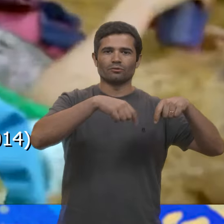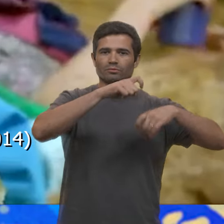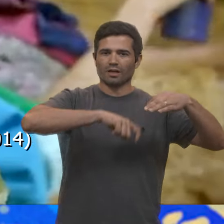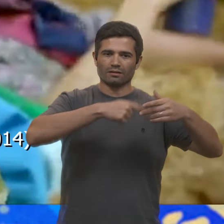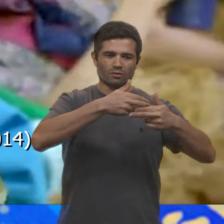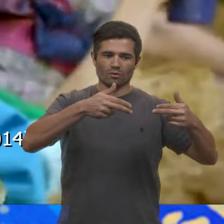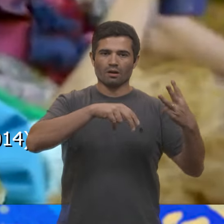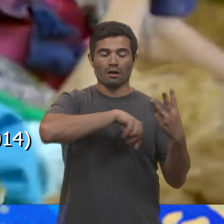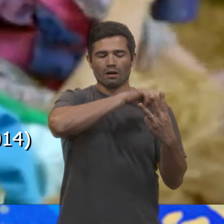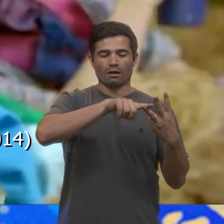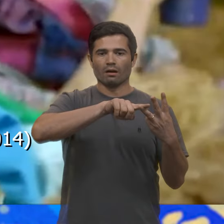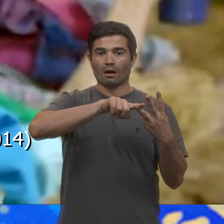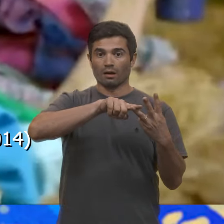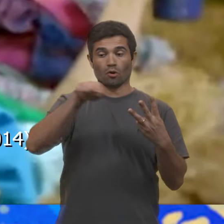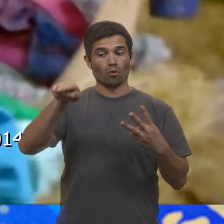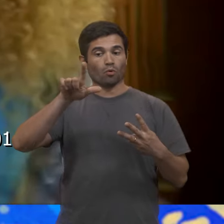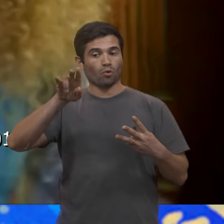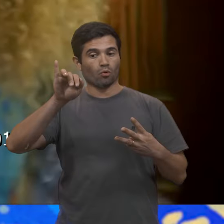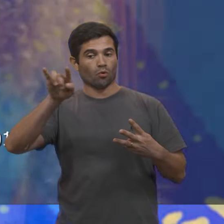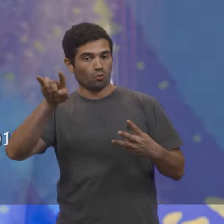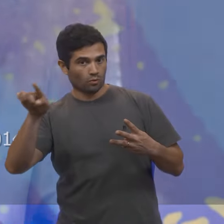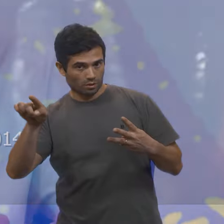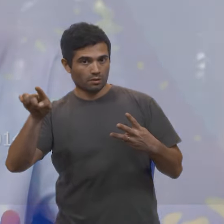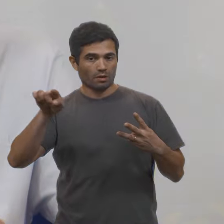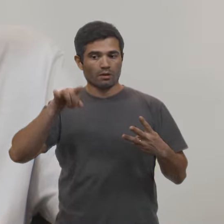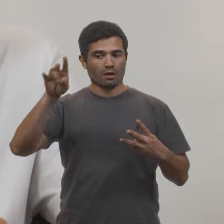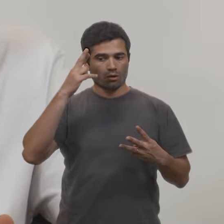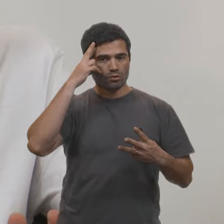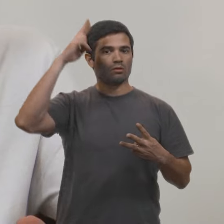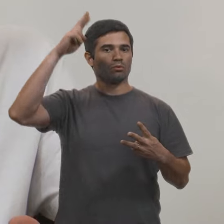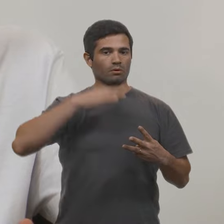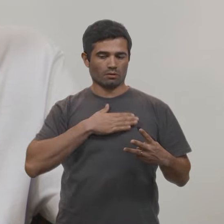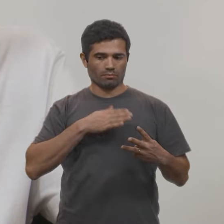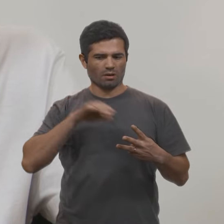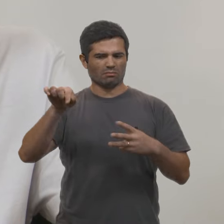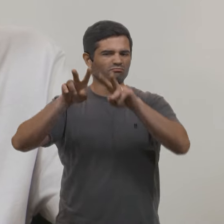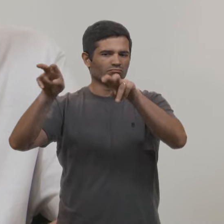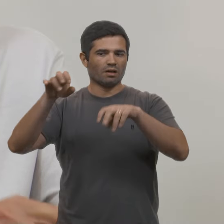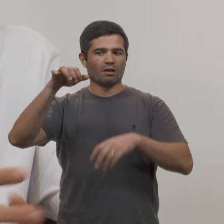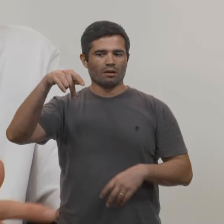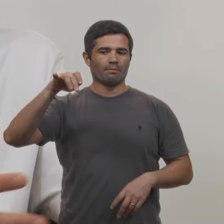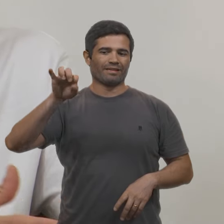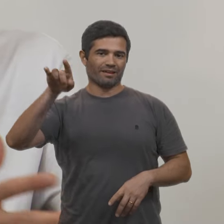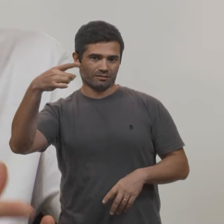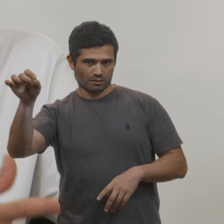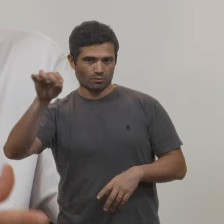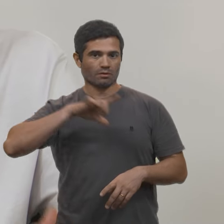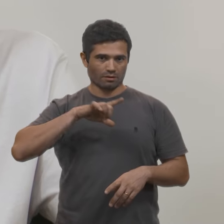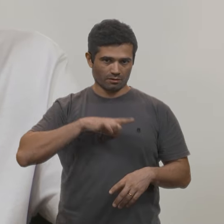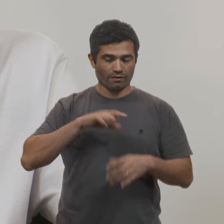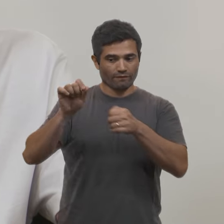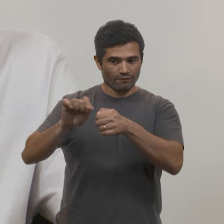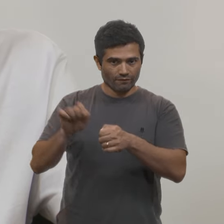Sexos. Então, e o Luiz Fernando Carvalho, que é o diretor de Meu Pedacinho de Chão, que é um cara super fora da curva, assim, dentro